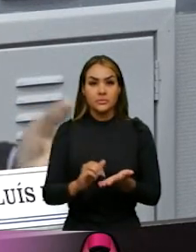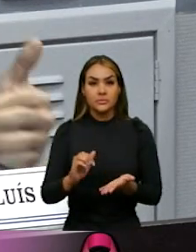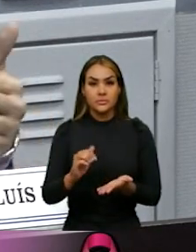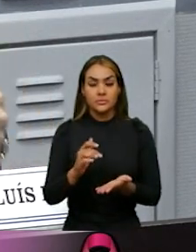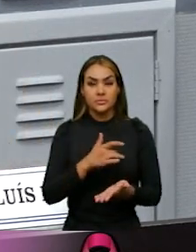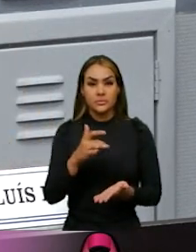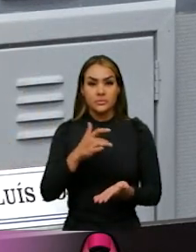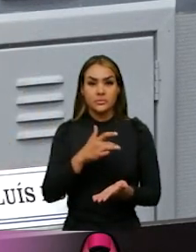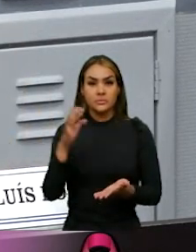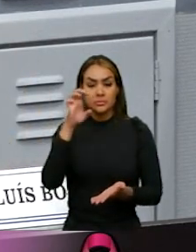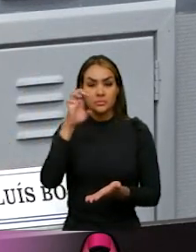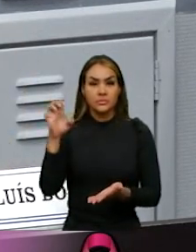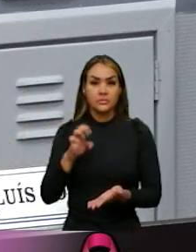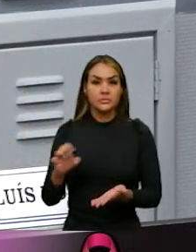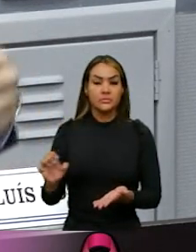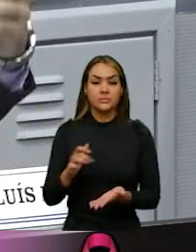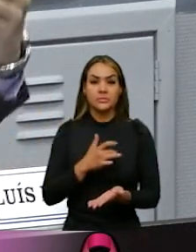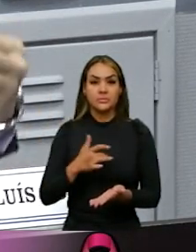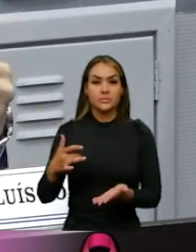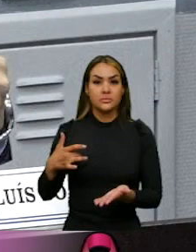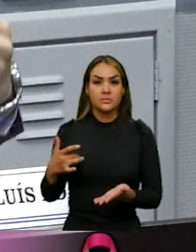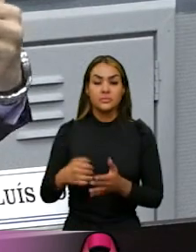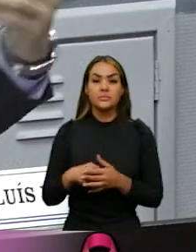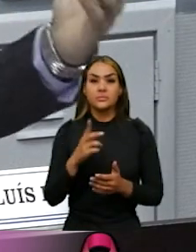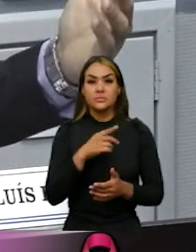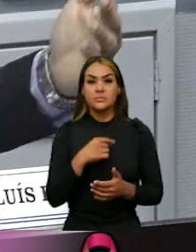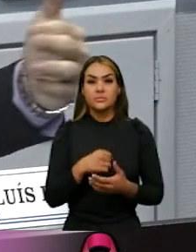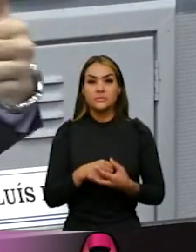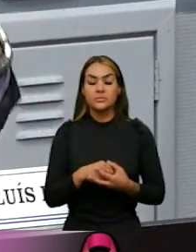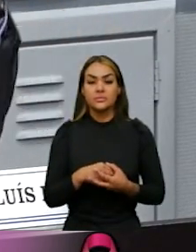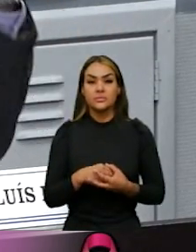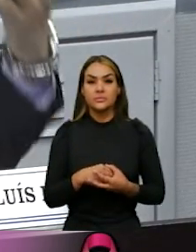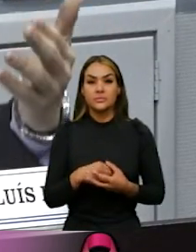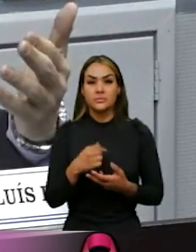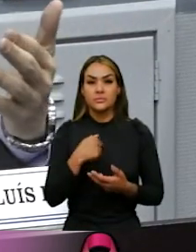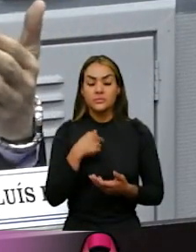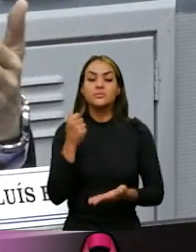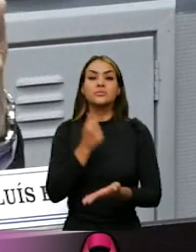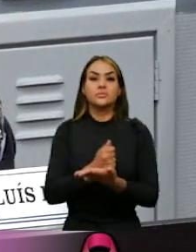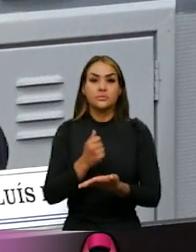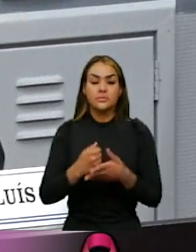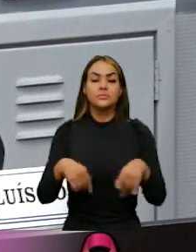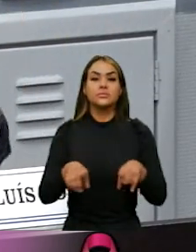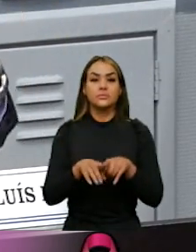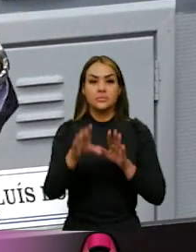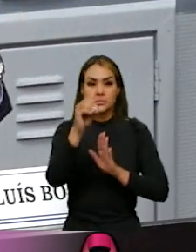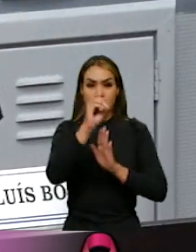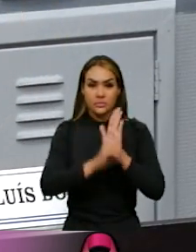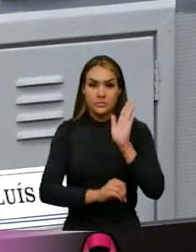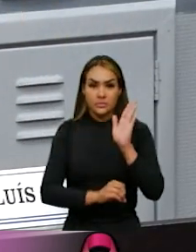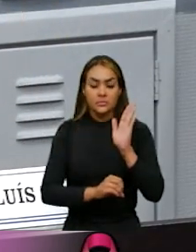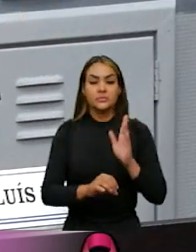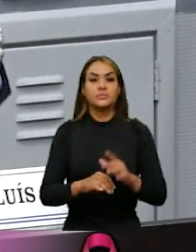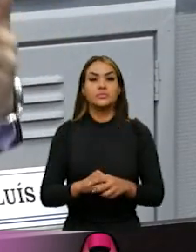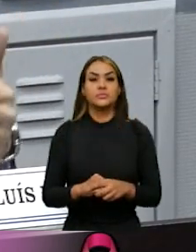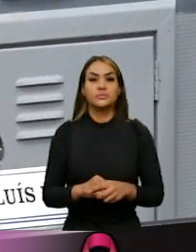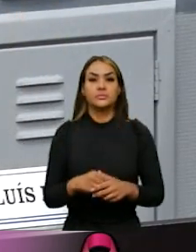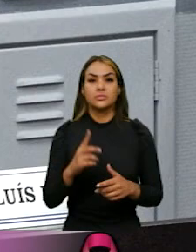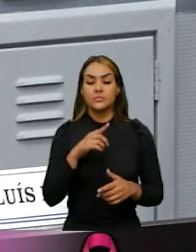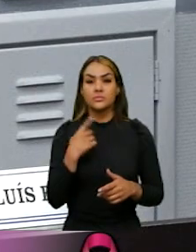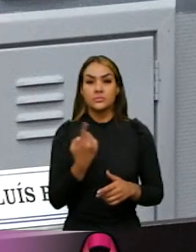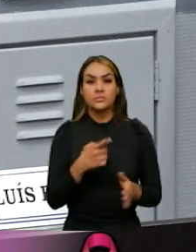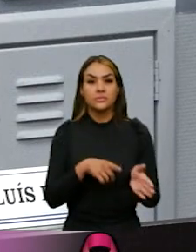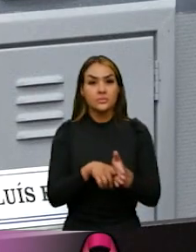nós estivemos juntamente com o doutor Eleuses, na ocasião também, agora recente, eu protocolei um ofício para o doutor Eleuses, onde nós ali